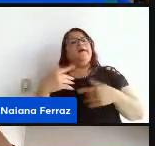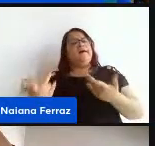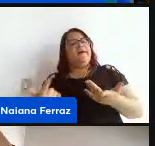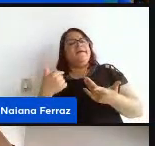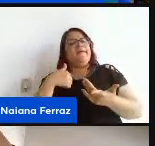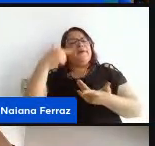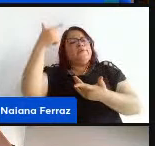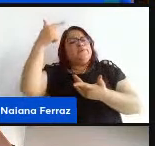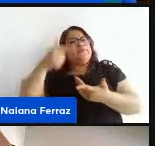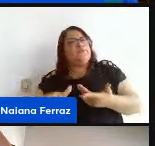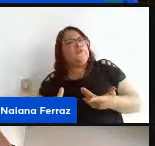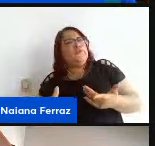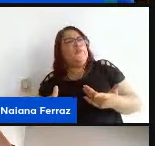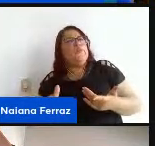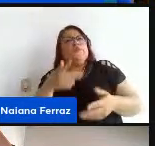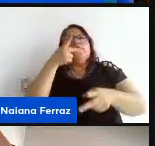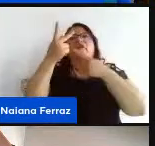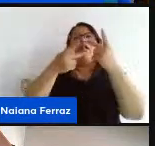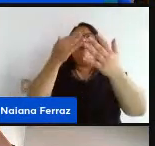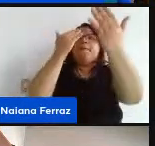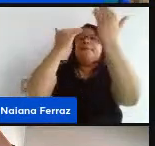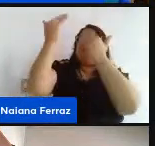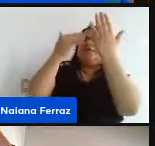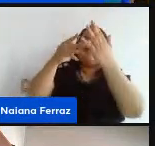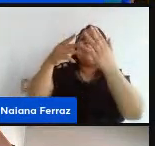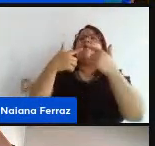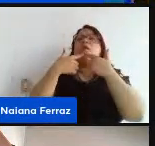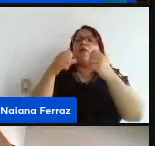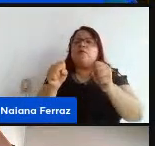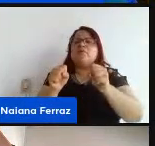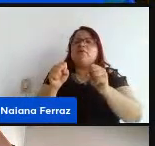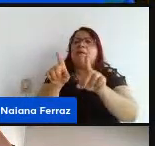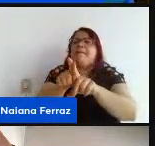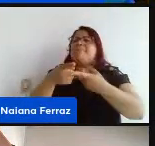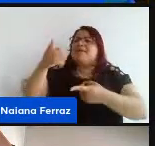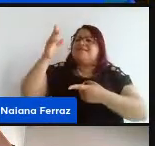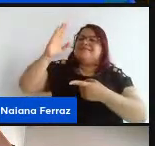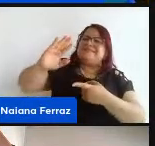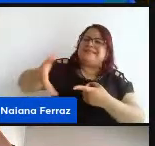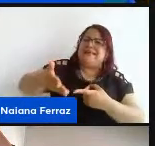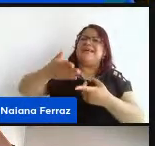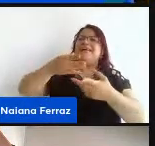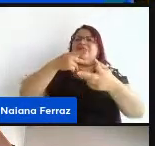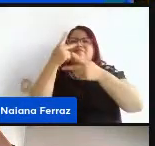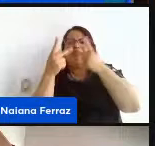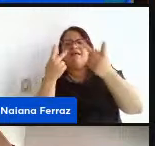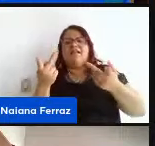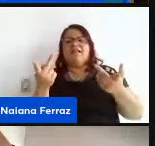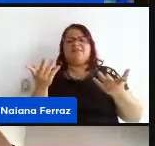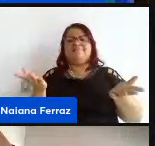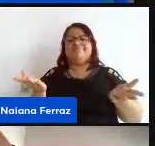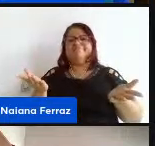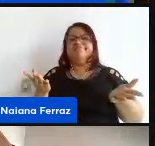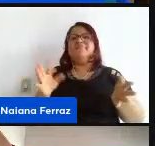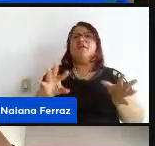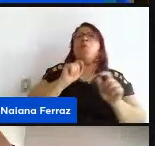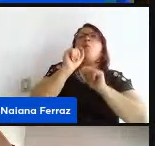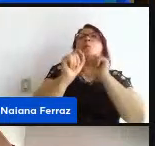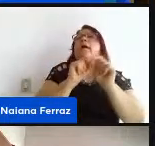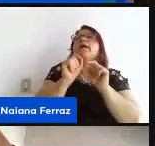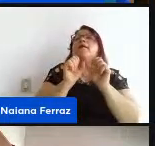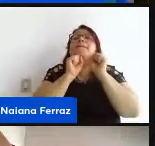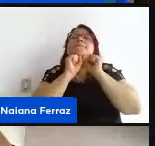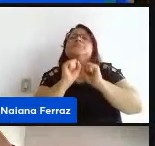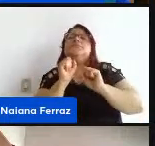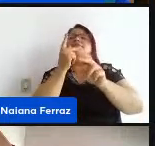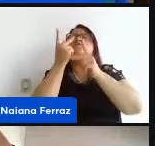mas já está cheio de psicolinguista de algum modo, em maior ou menor grau. Então, onde é que a gente poderia se situar